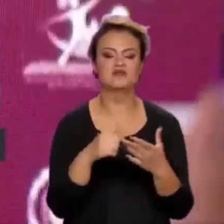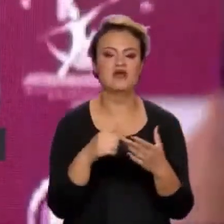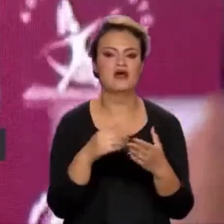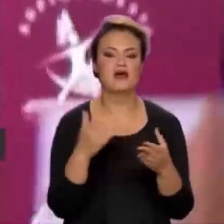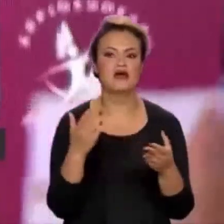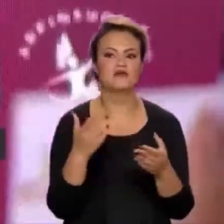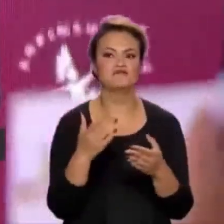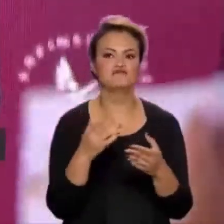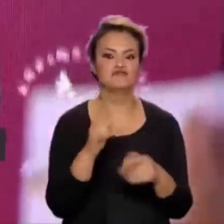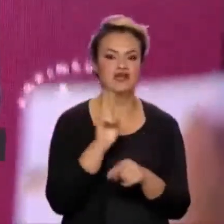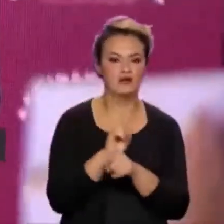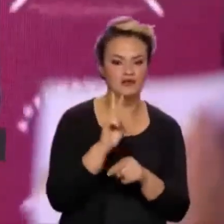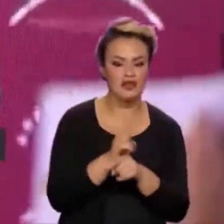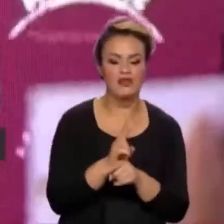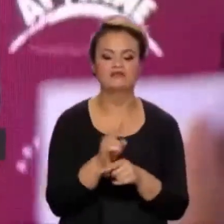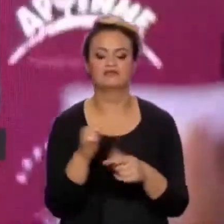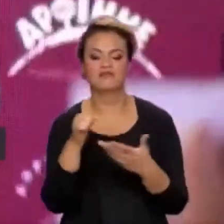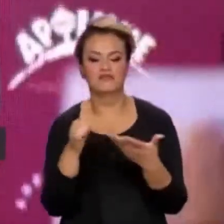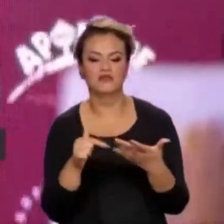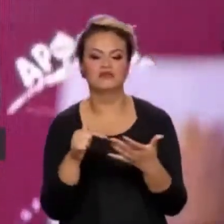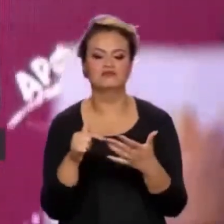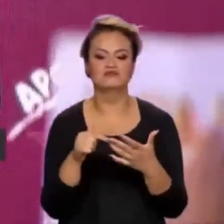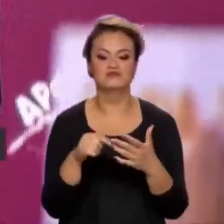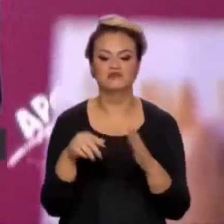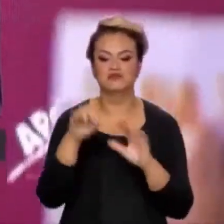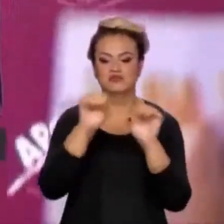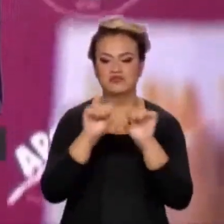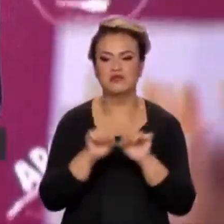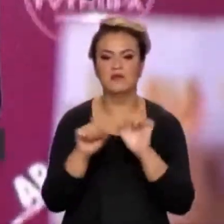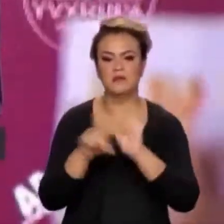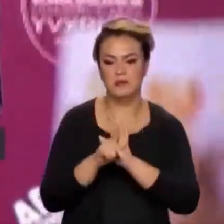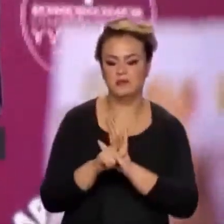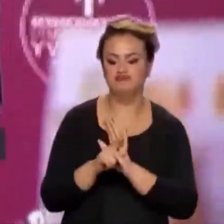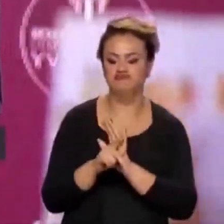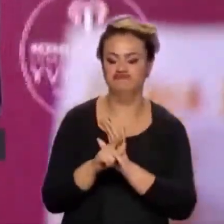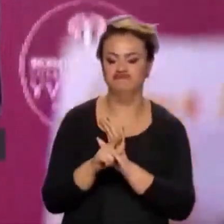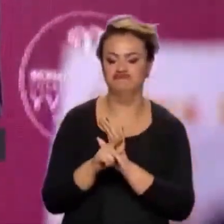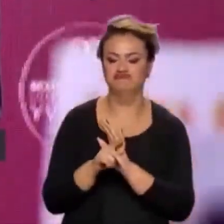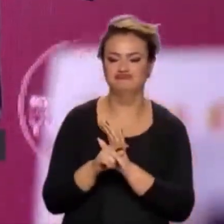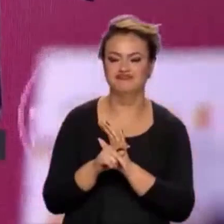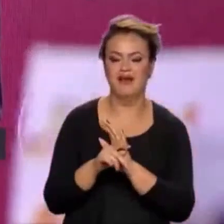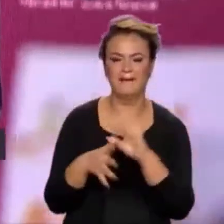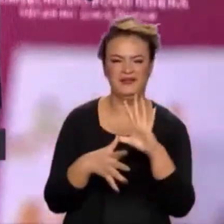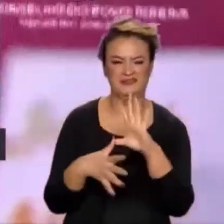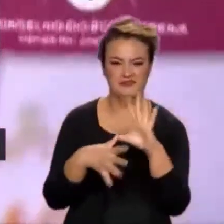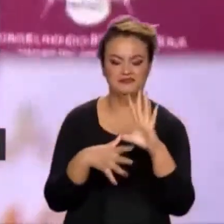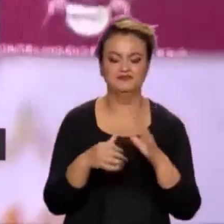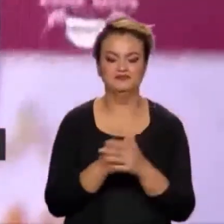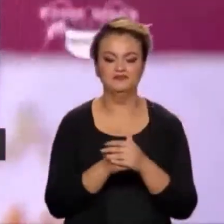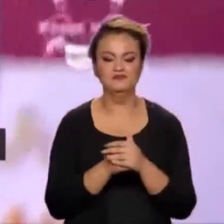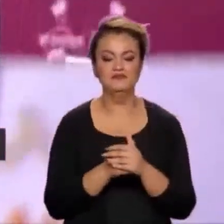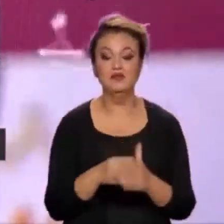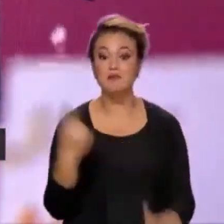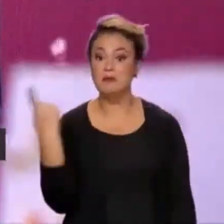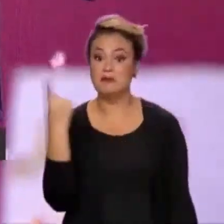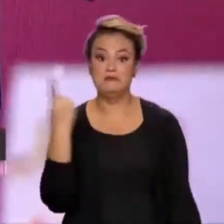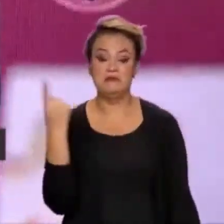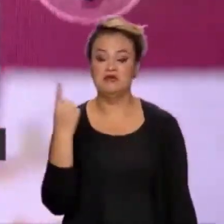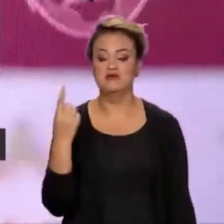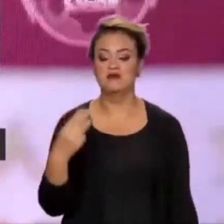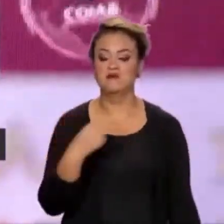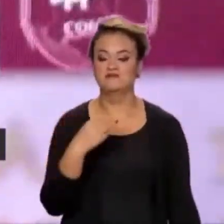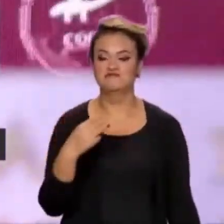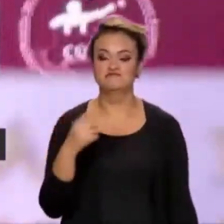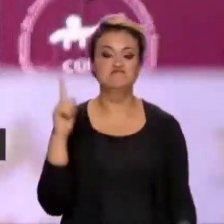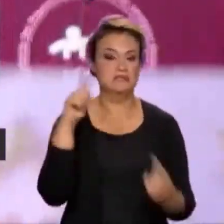cautelares e medidas provisórias do sistema interamericano. Não à toa, minha primeira missão internacional como